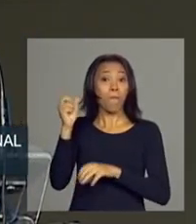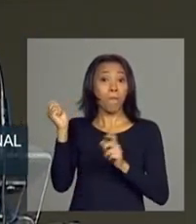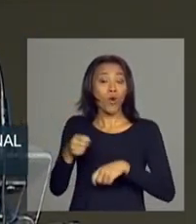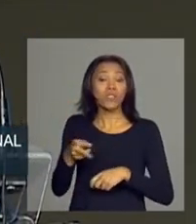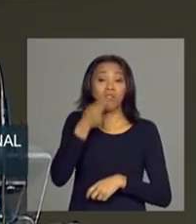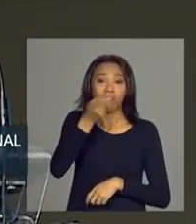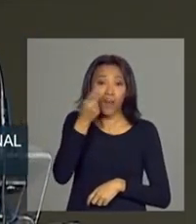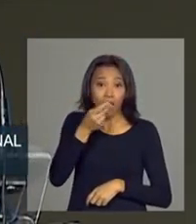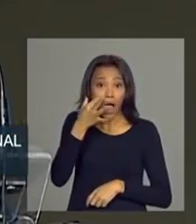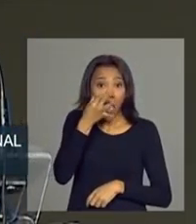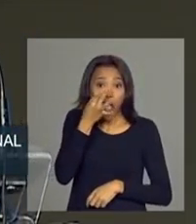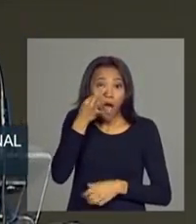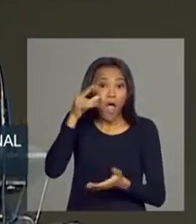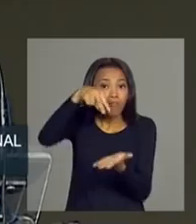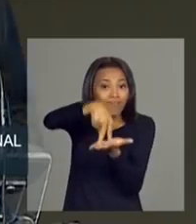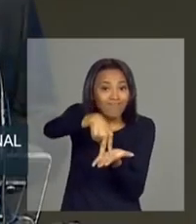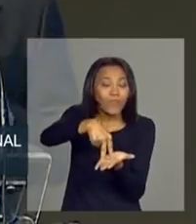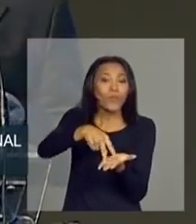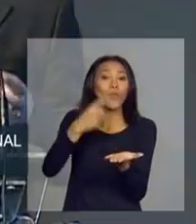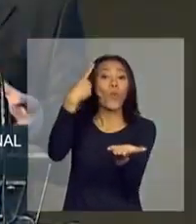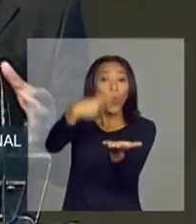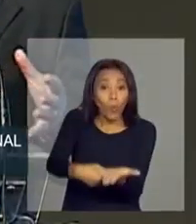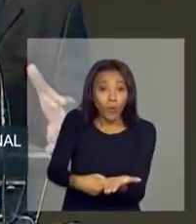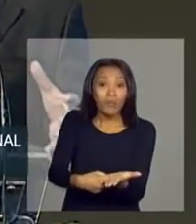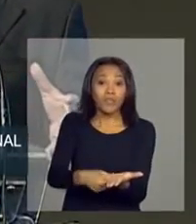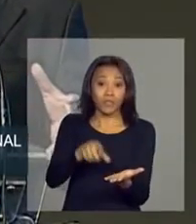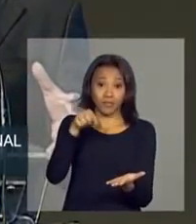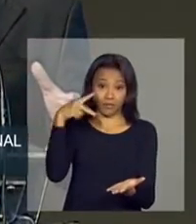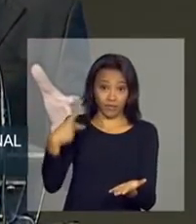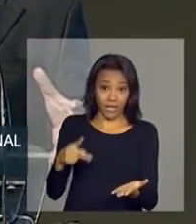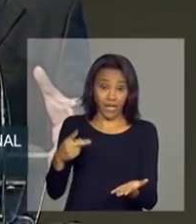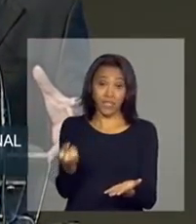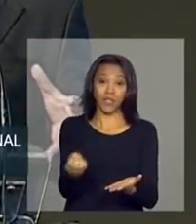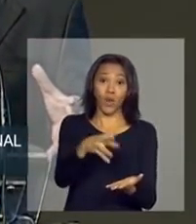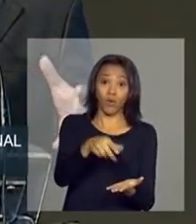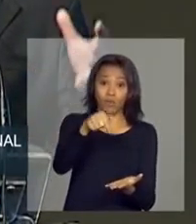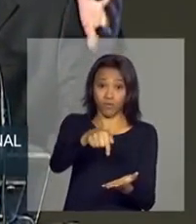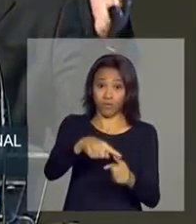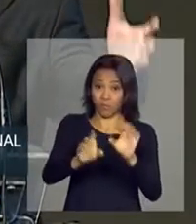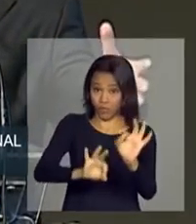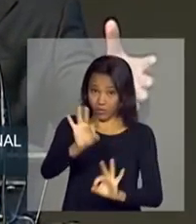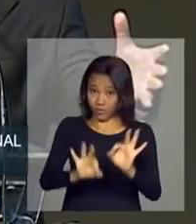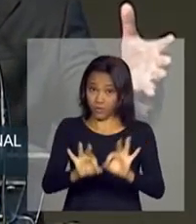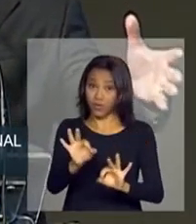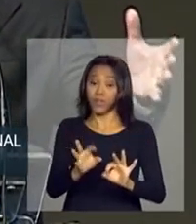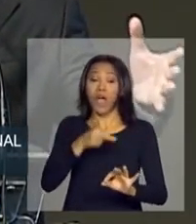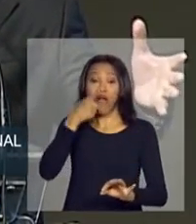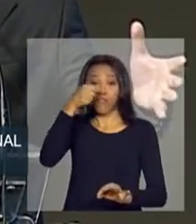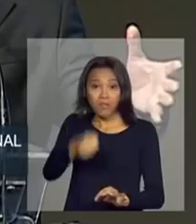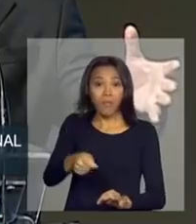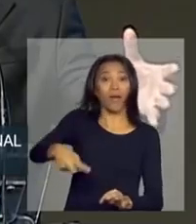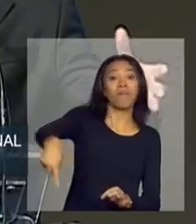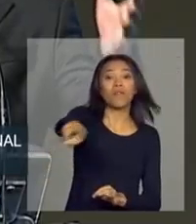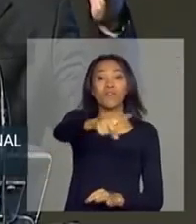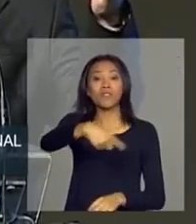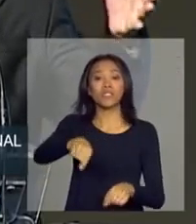nossa presidenta Dilma permitir lá em Roma voltar a tempo, ela estará aqui conosco, para que ela